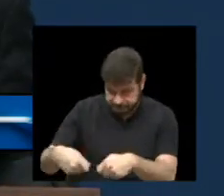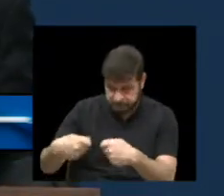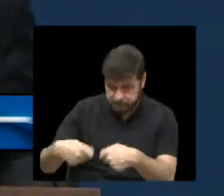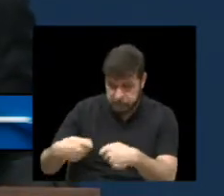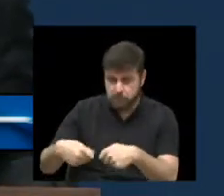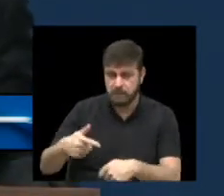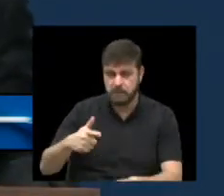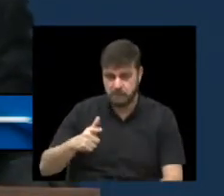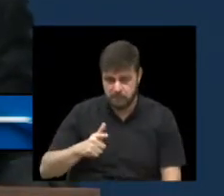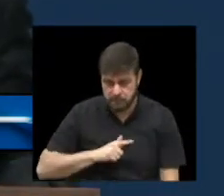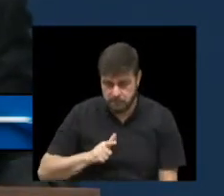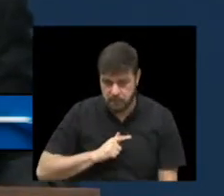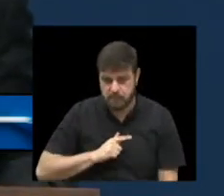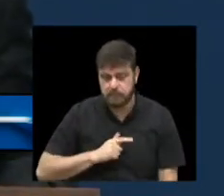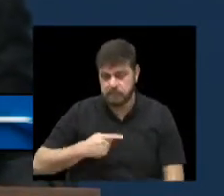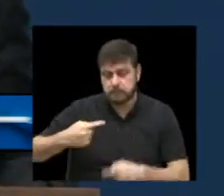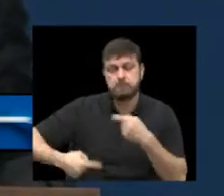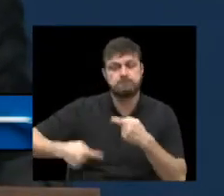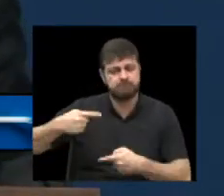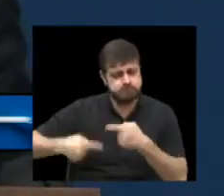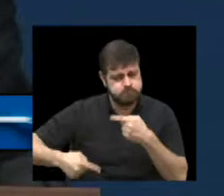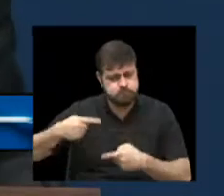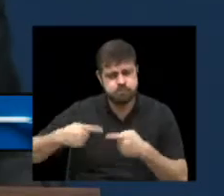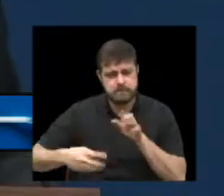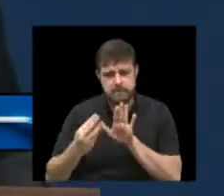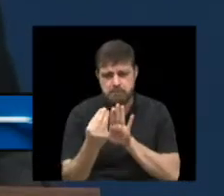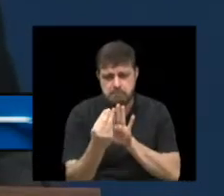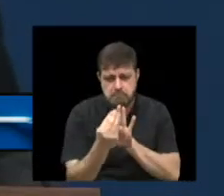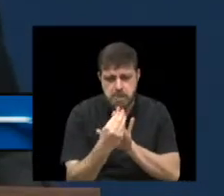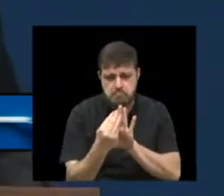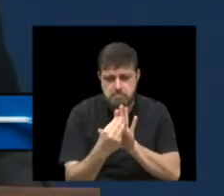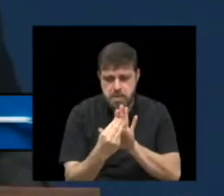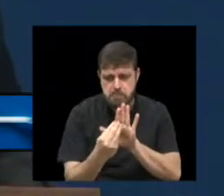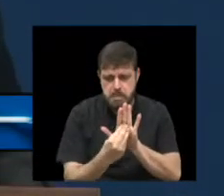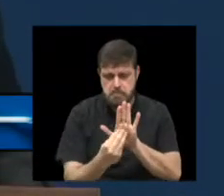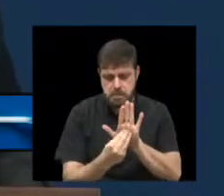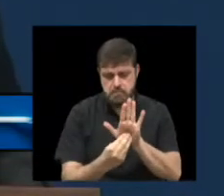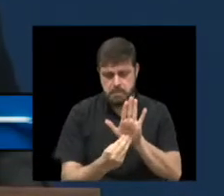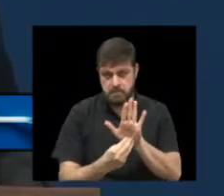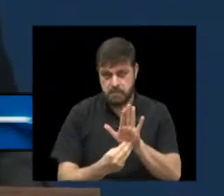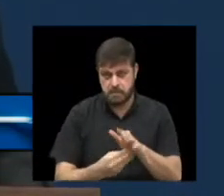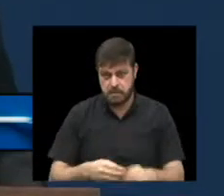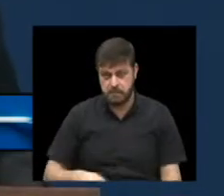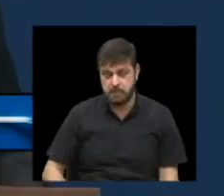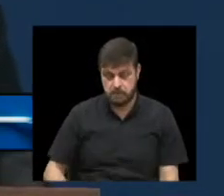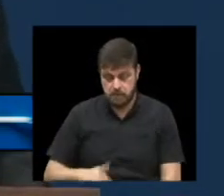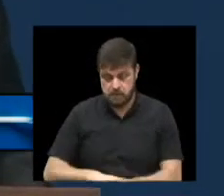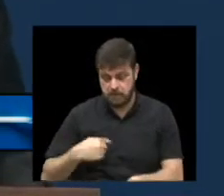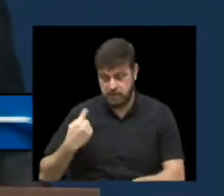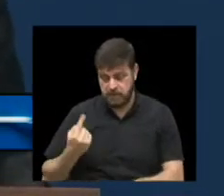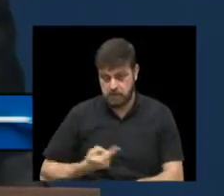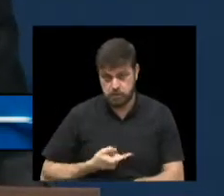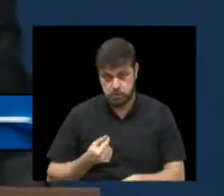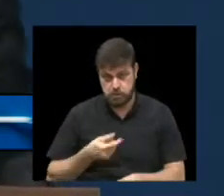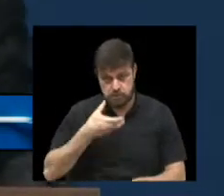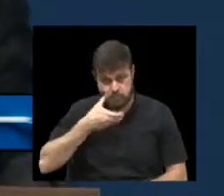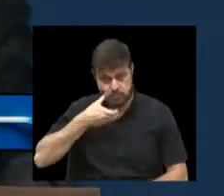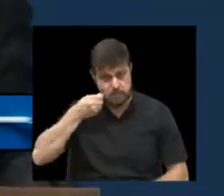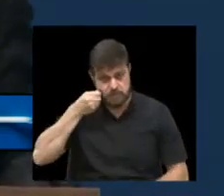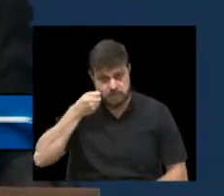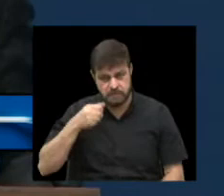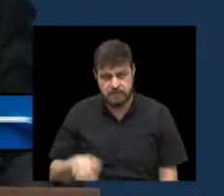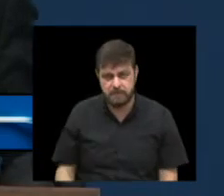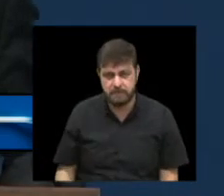estarem sendo discutidas e incorporadas quando a gente estiver elaborando o orçamento. A questão da